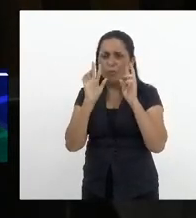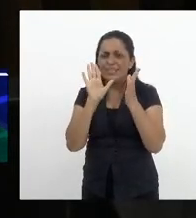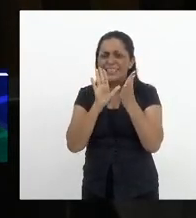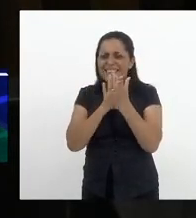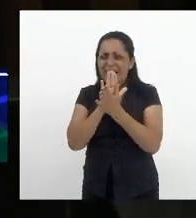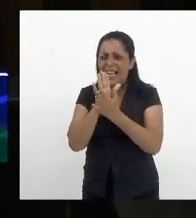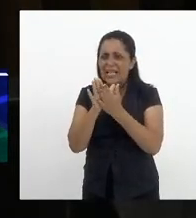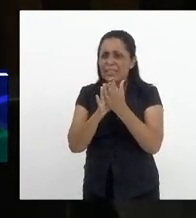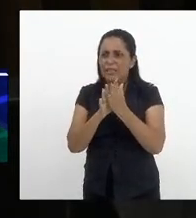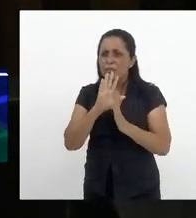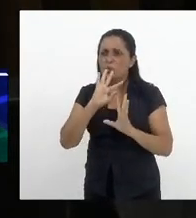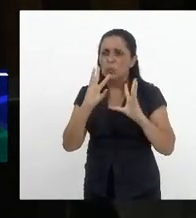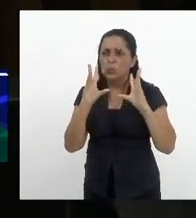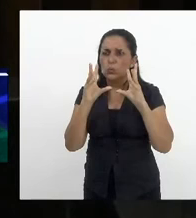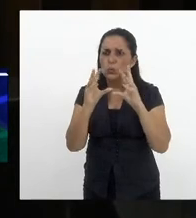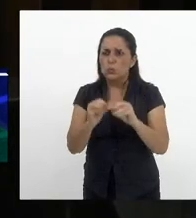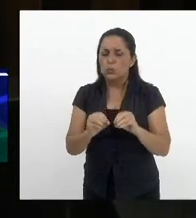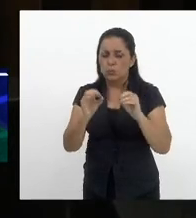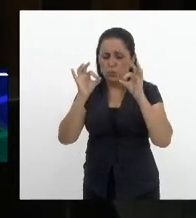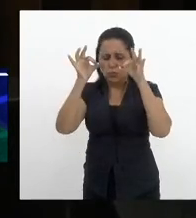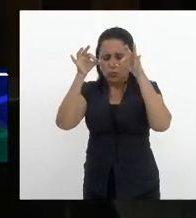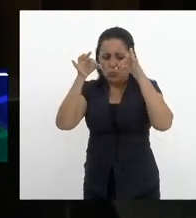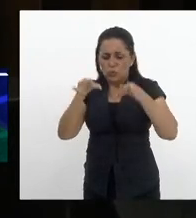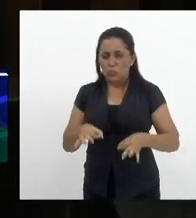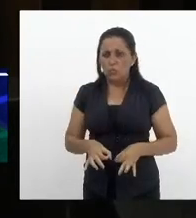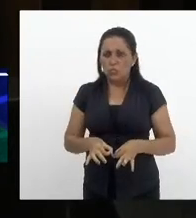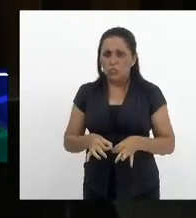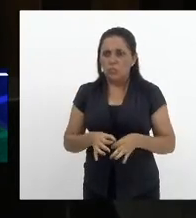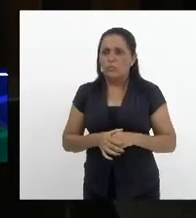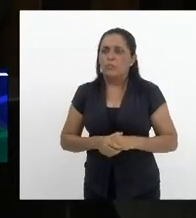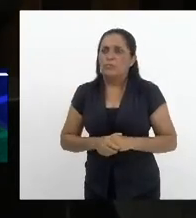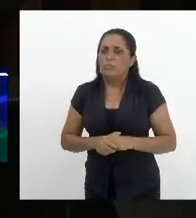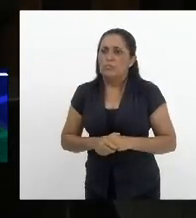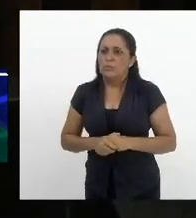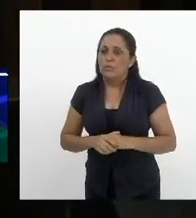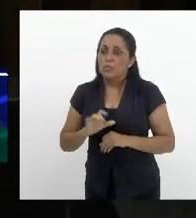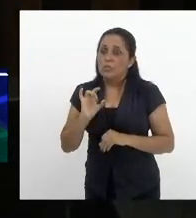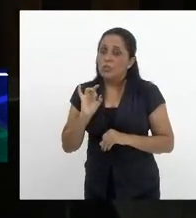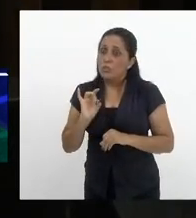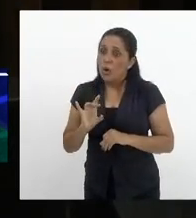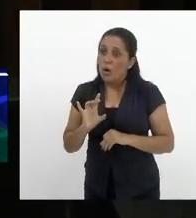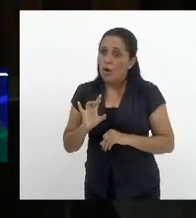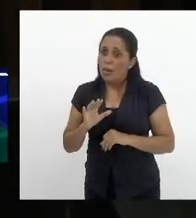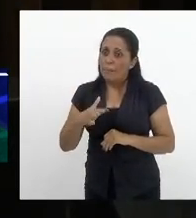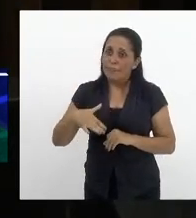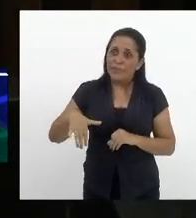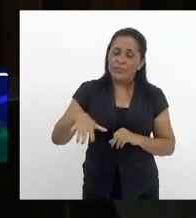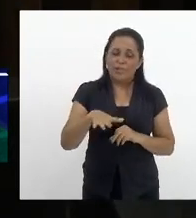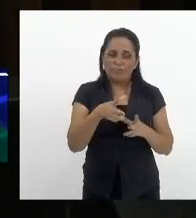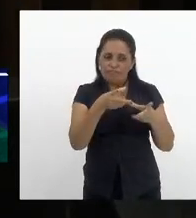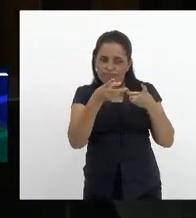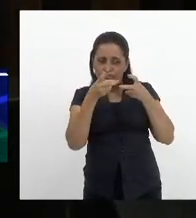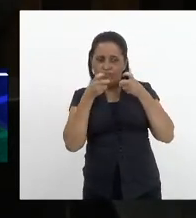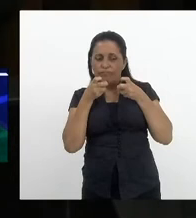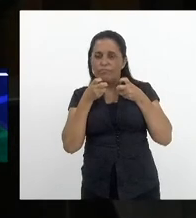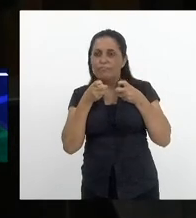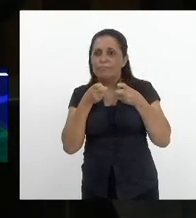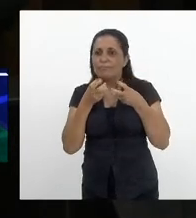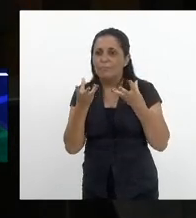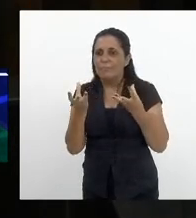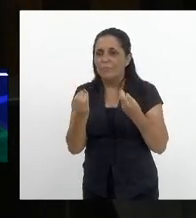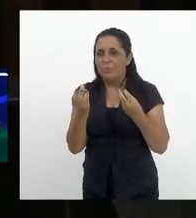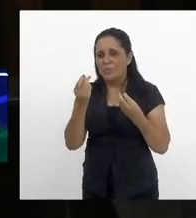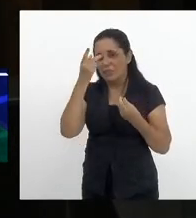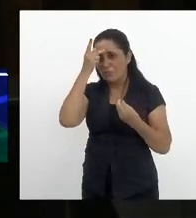isso na manifestação de ontem. Só que a gente consegue observar que muitas